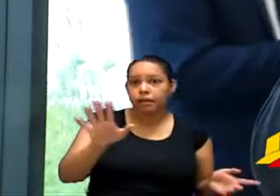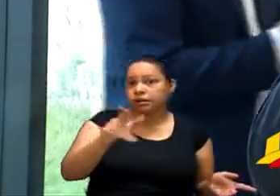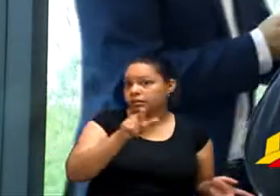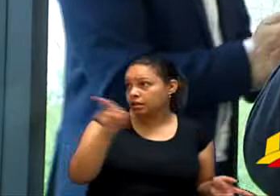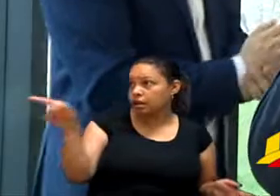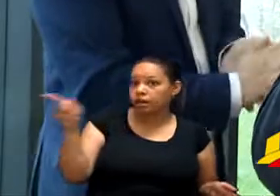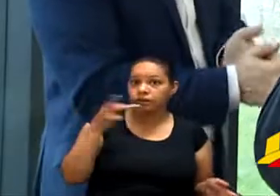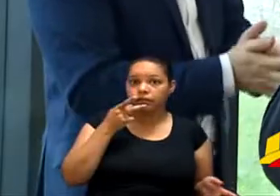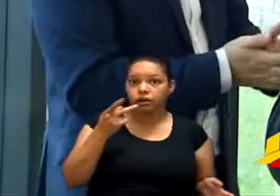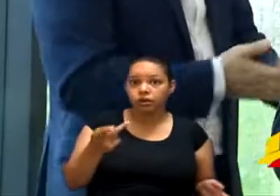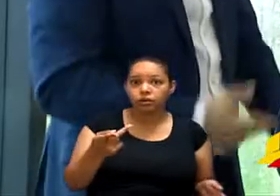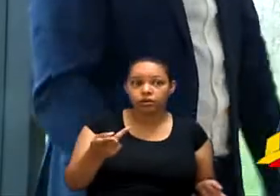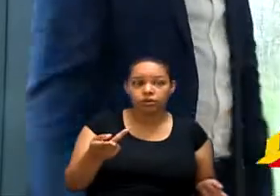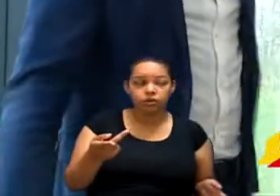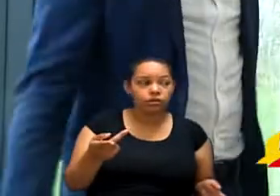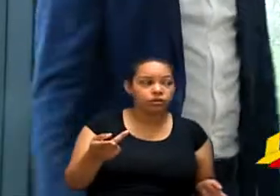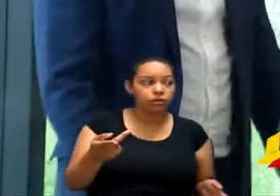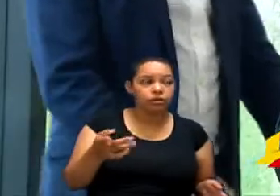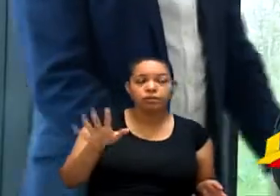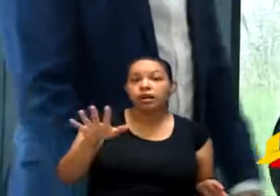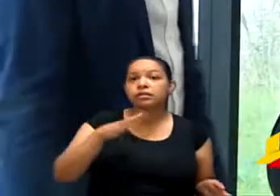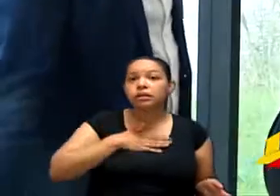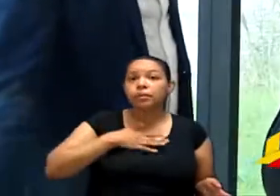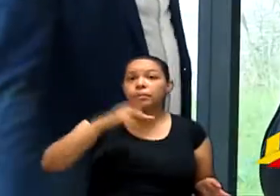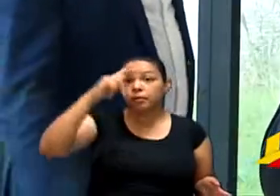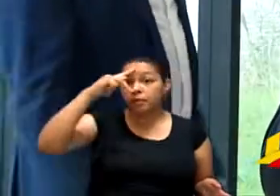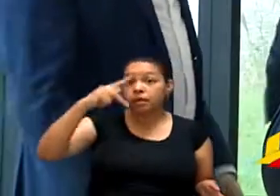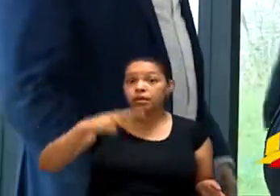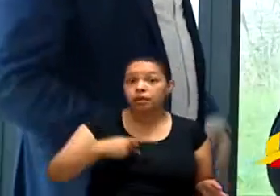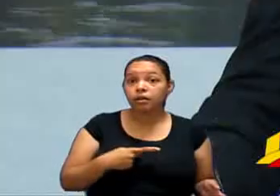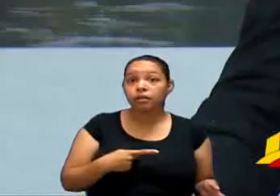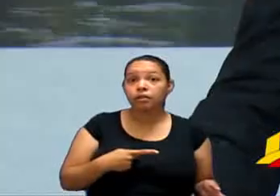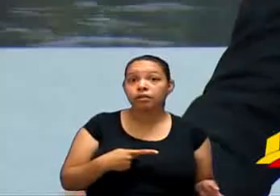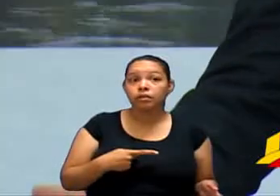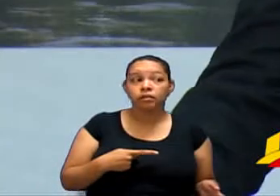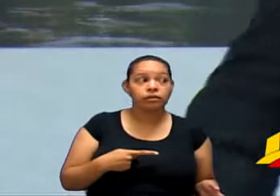mas é um direito meu O senhor falou